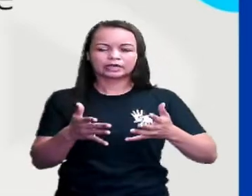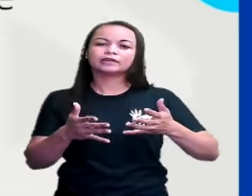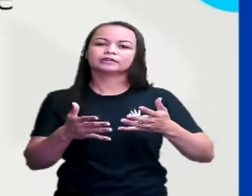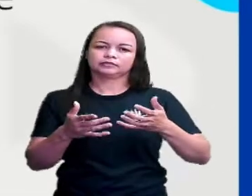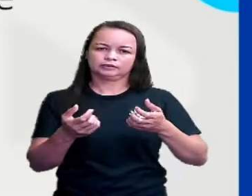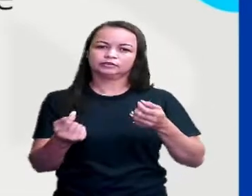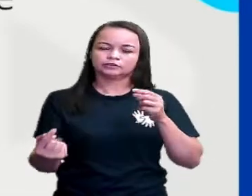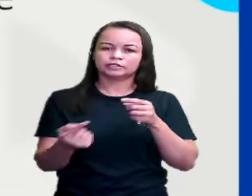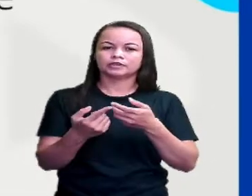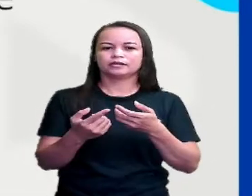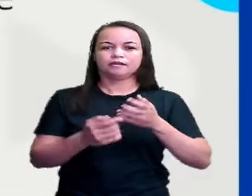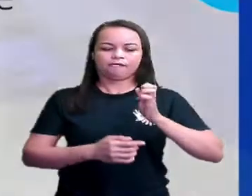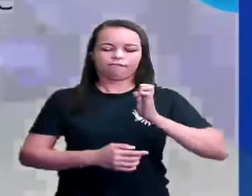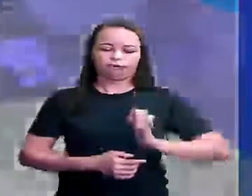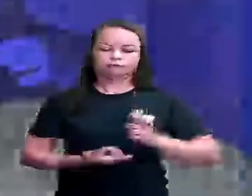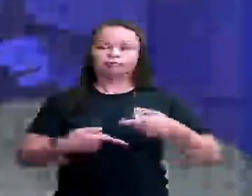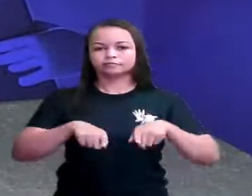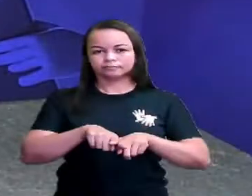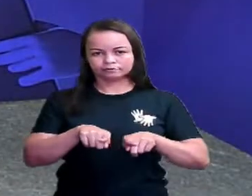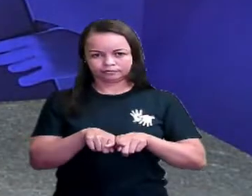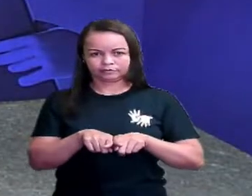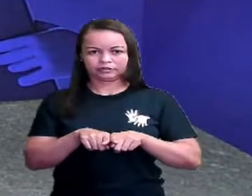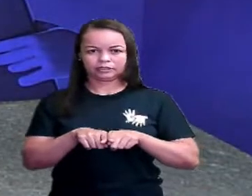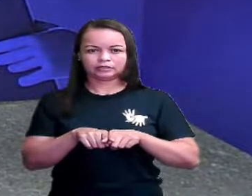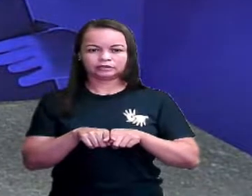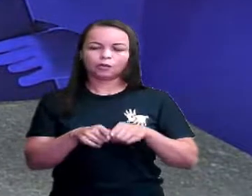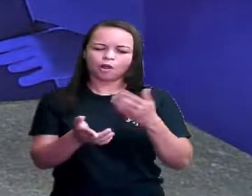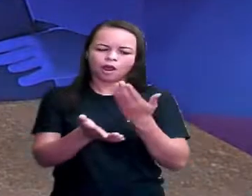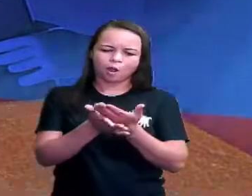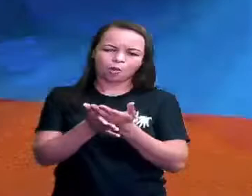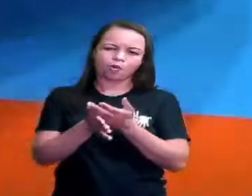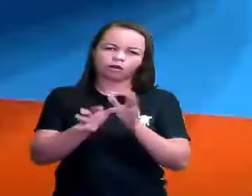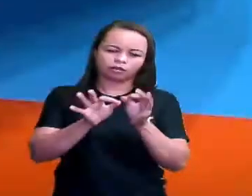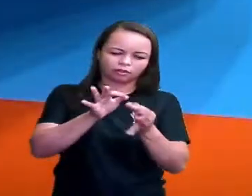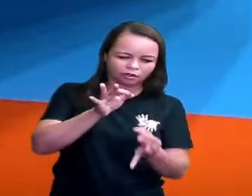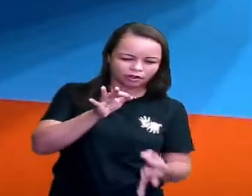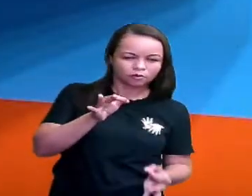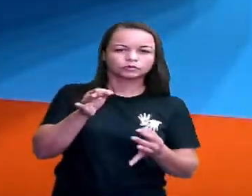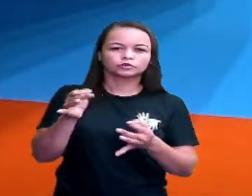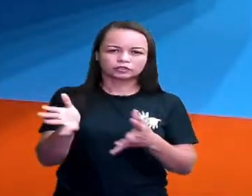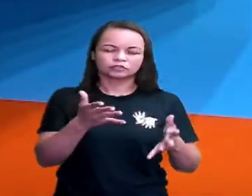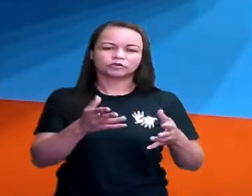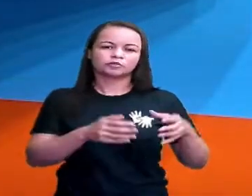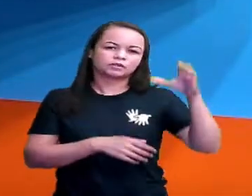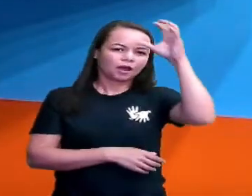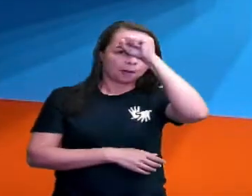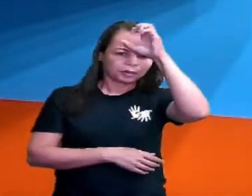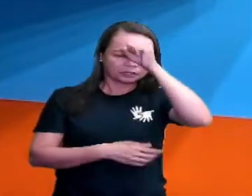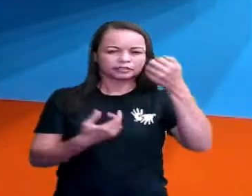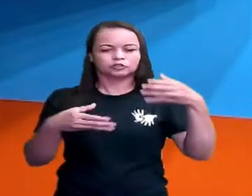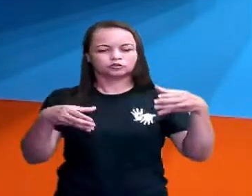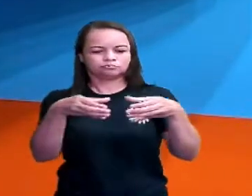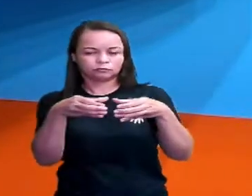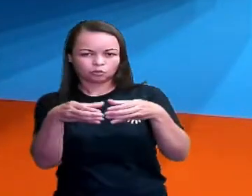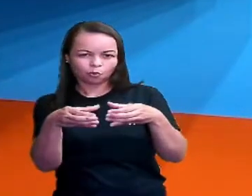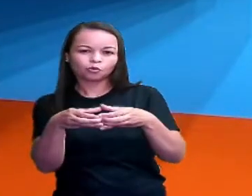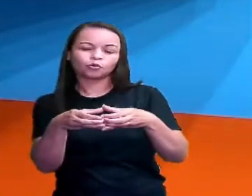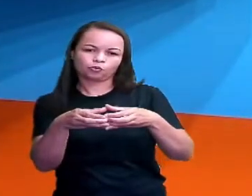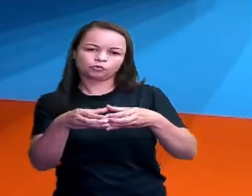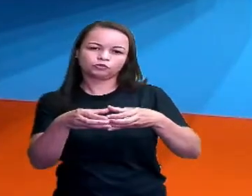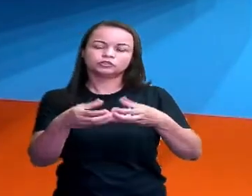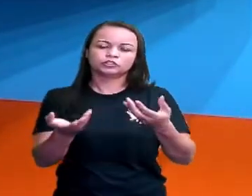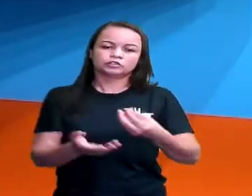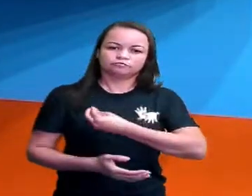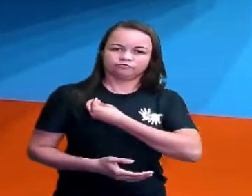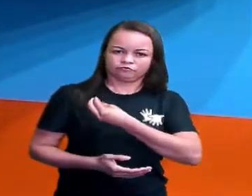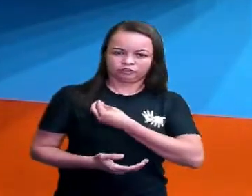e ética. Portanto, ao longo dessa aula, nós iremos estar aprendendo, tá certo? A respeito desse grupo de seres vivos que